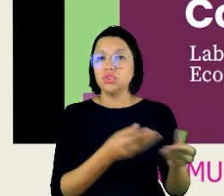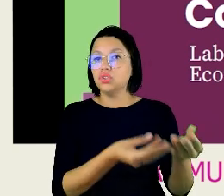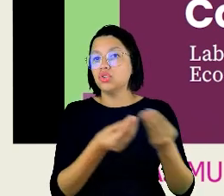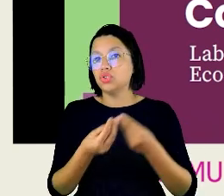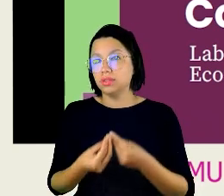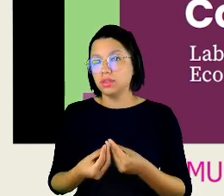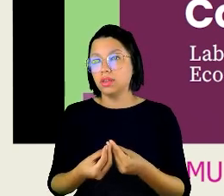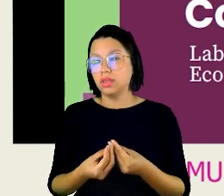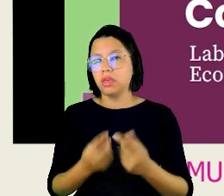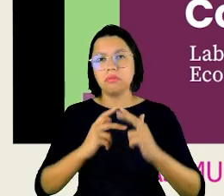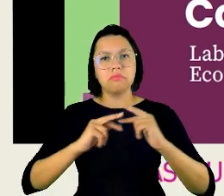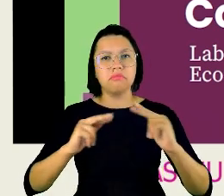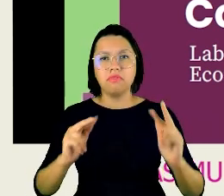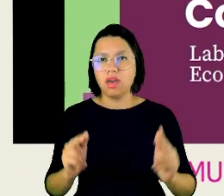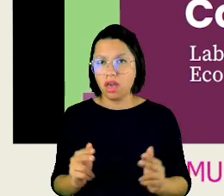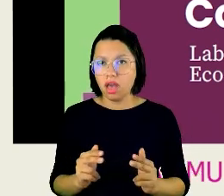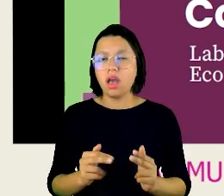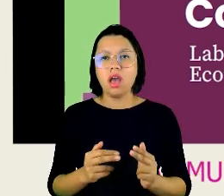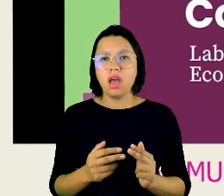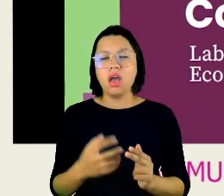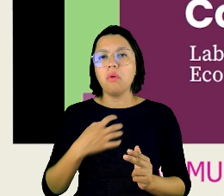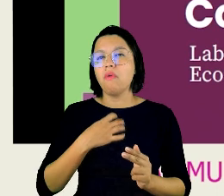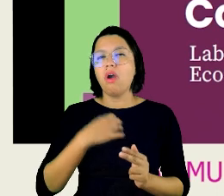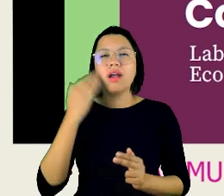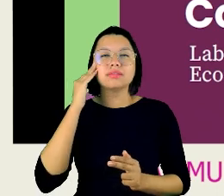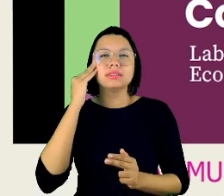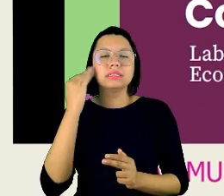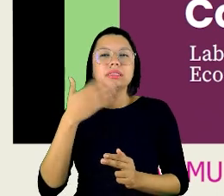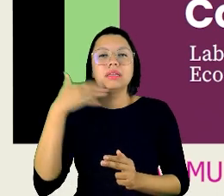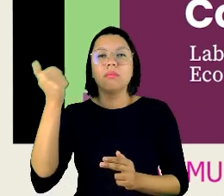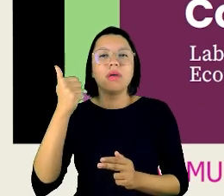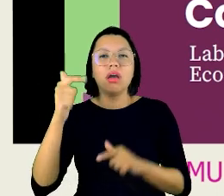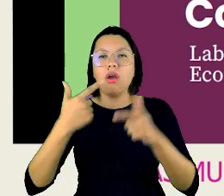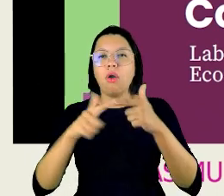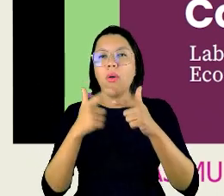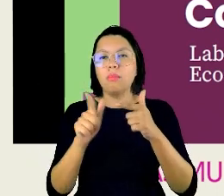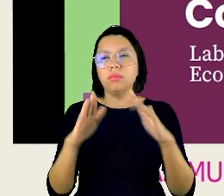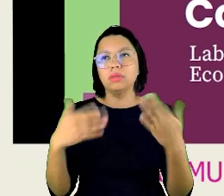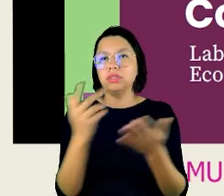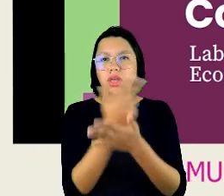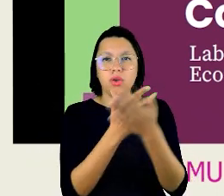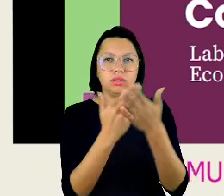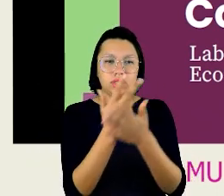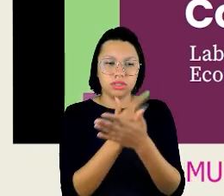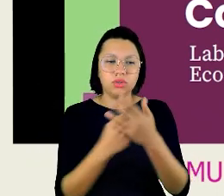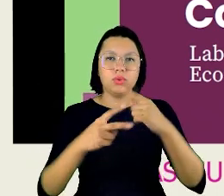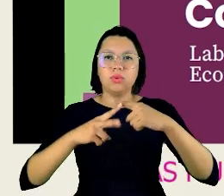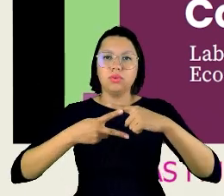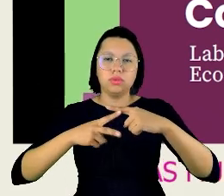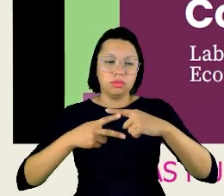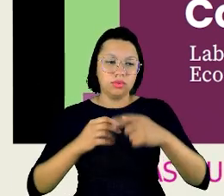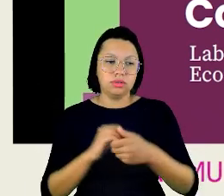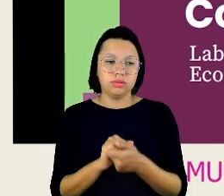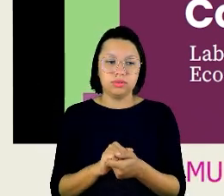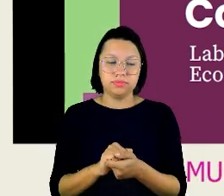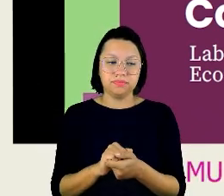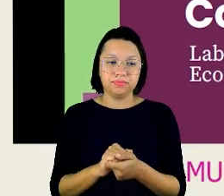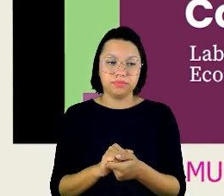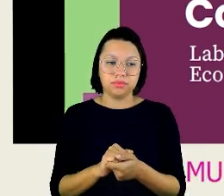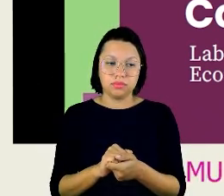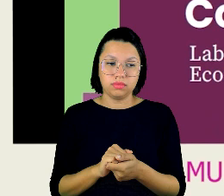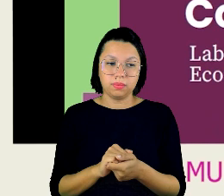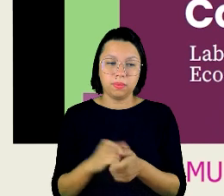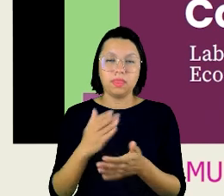traz várias formas, né, de entender melhor esses problemas. Então, a gente desenhou, né, no laboratório, a